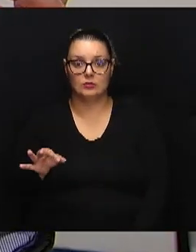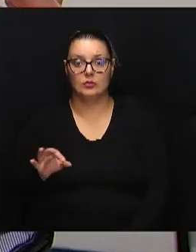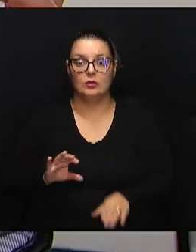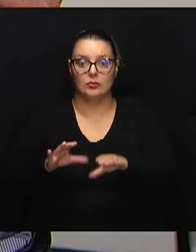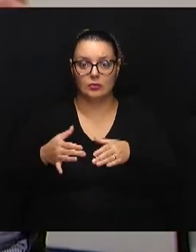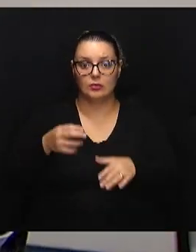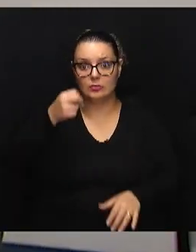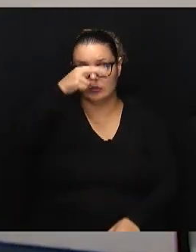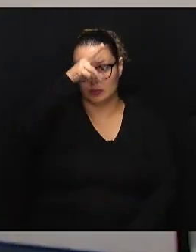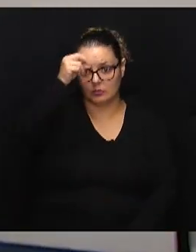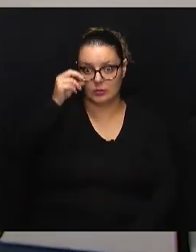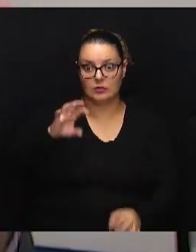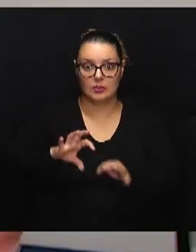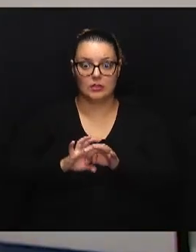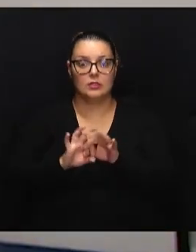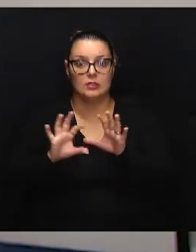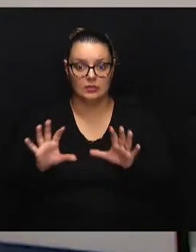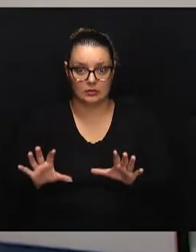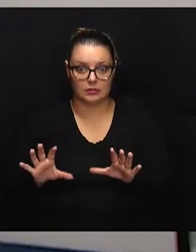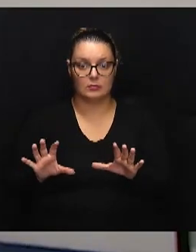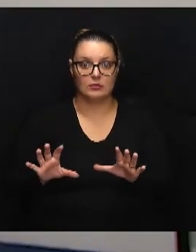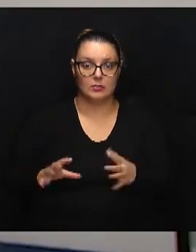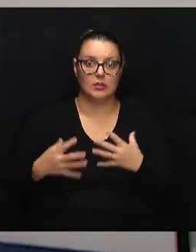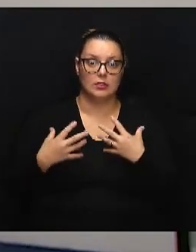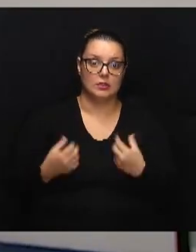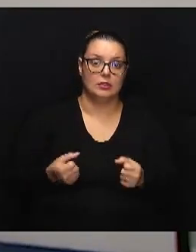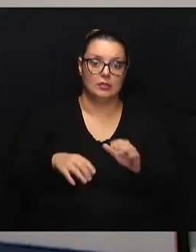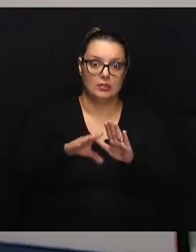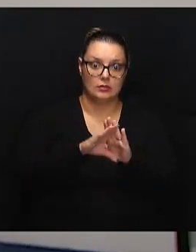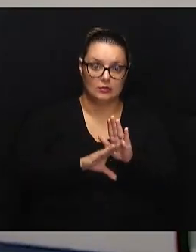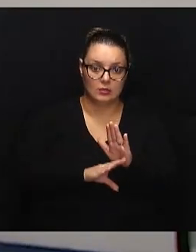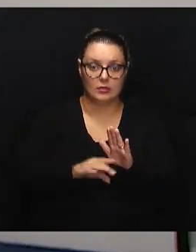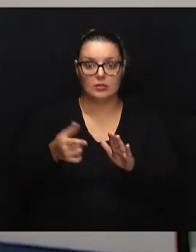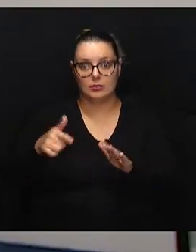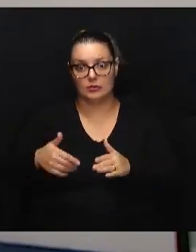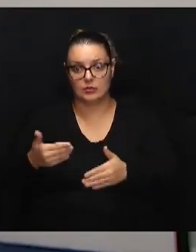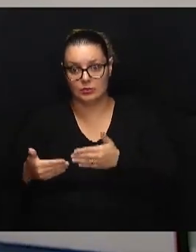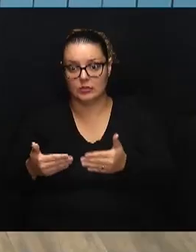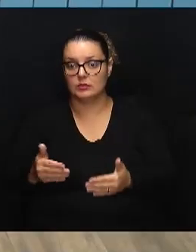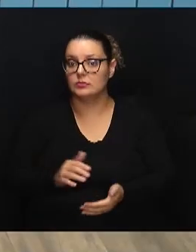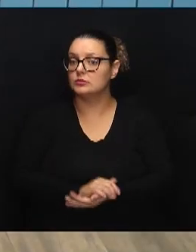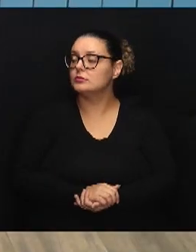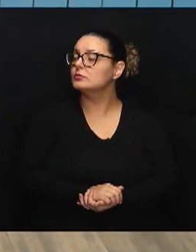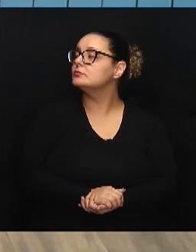Prefeitos vai deliberar para aderir ao programa e dar sequência nisso.